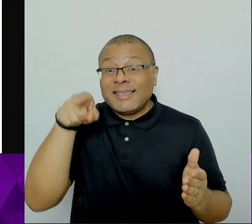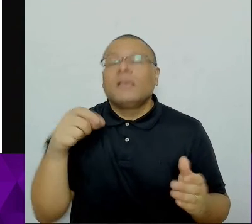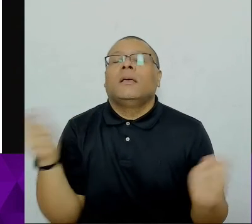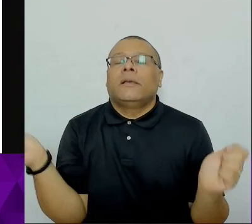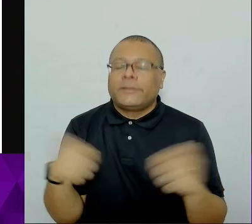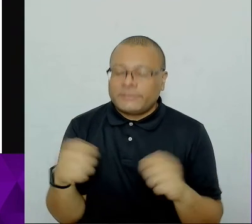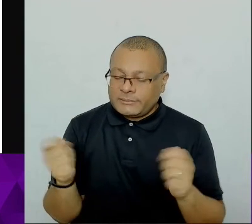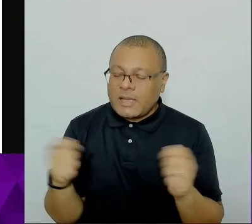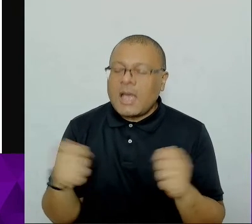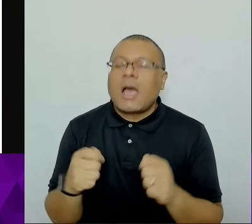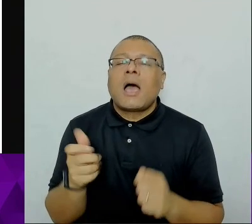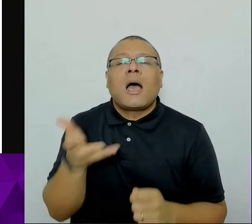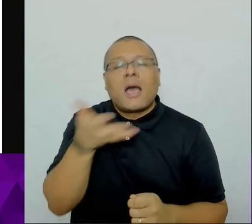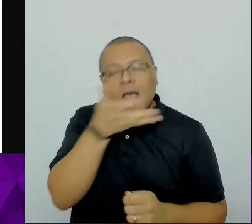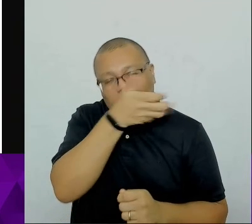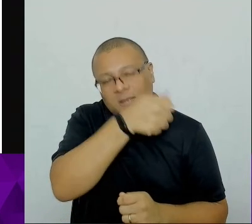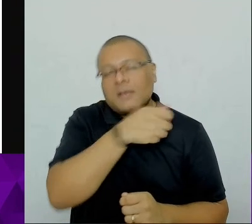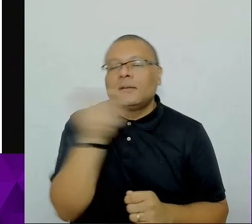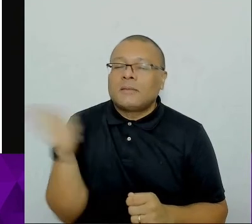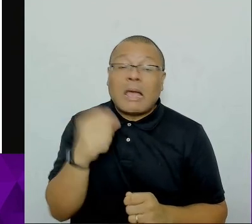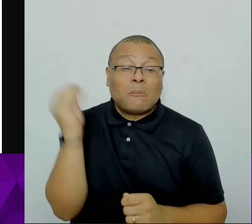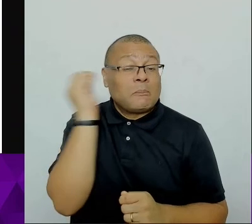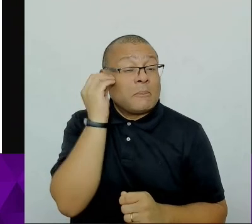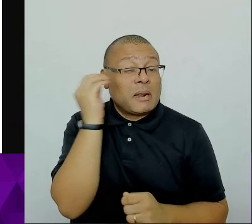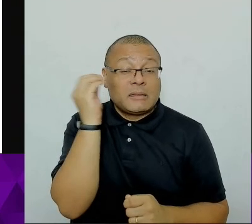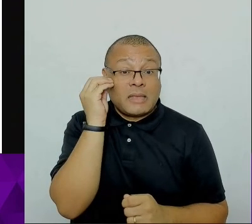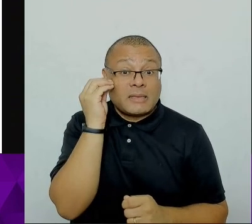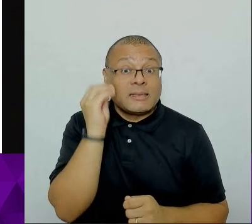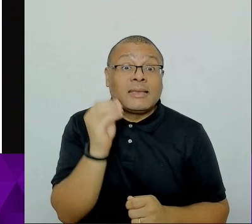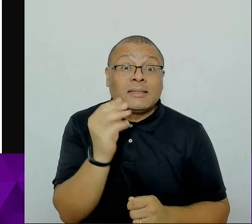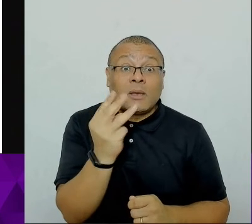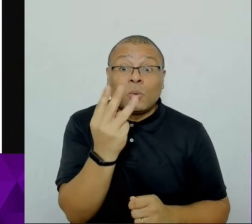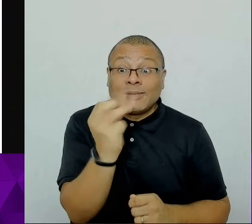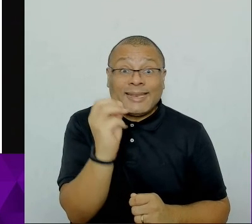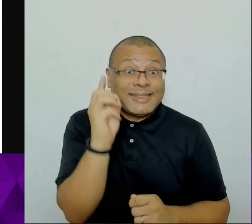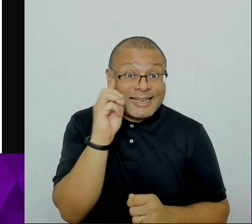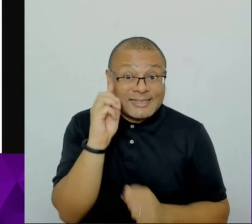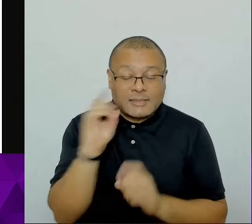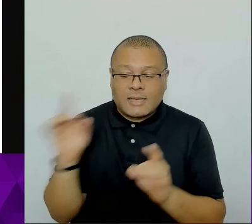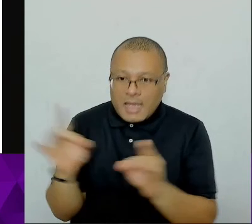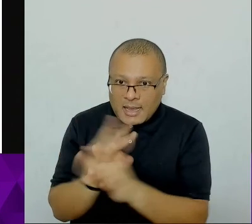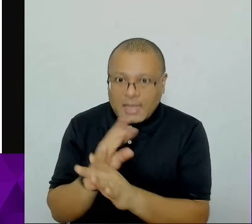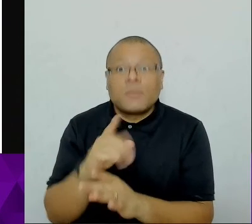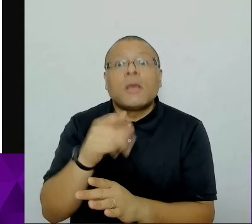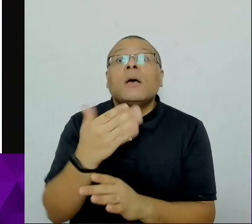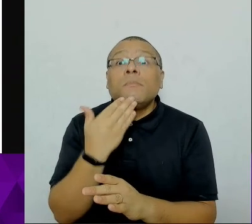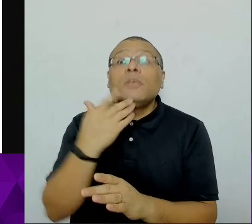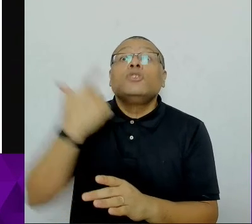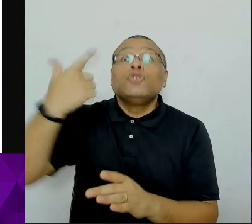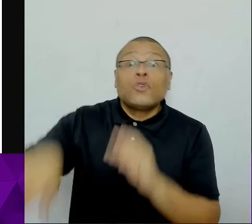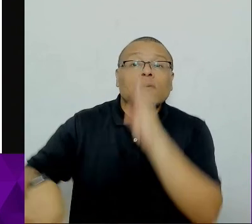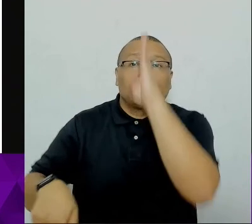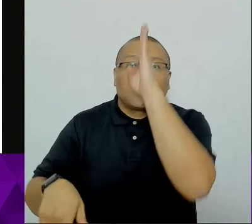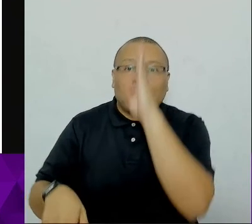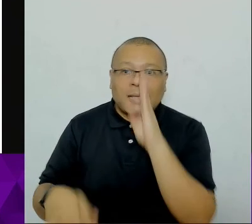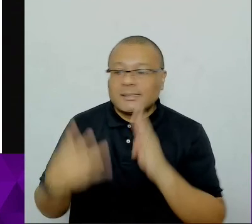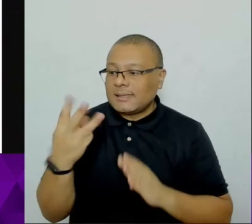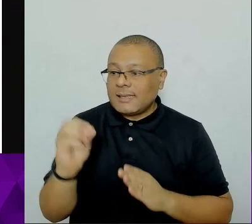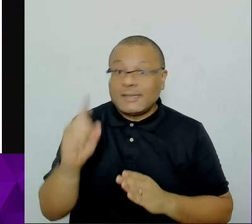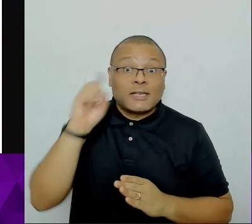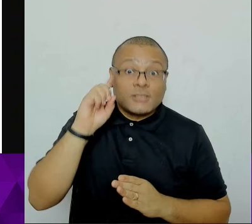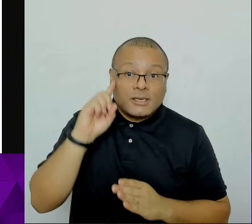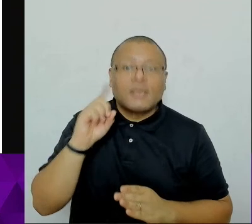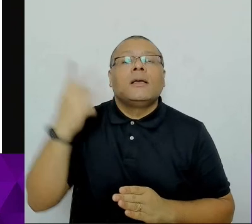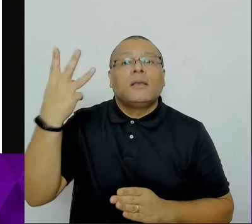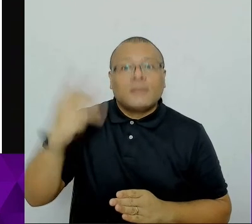vai lá e provisiona de novo. Tá? Então isso nunca acaba. Então você pode a cada 30 dias renovar. E aí você pode fazer toda a sua